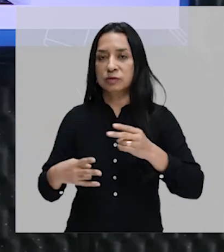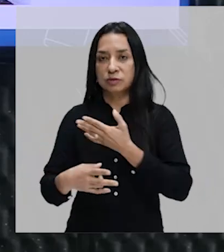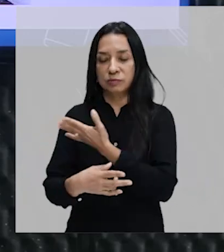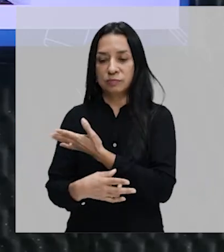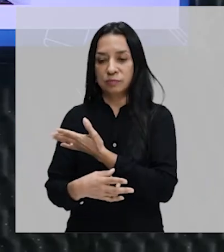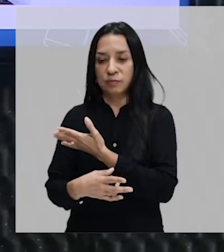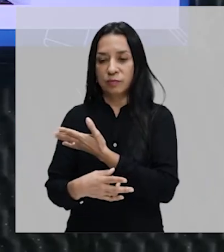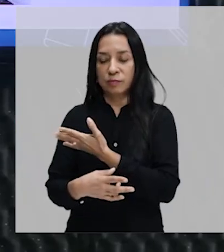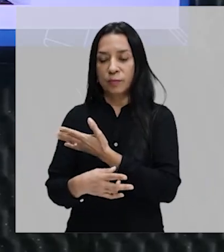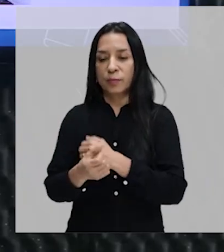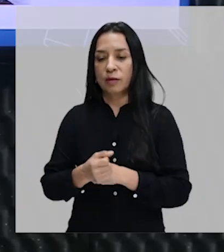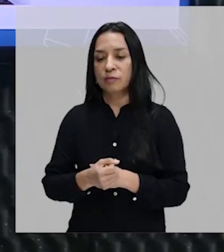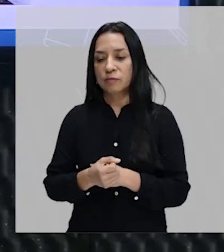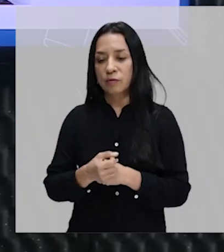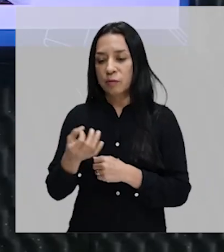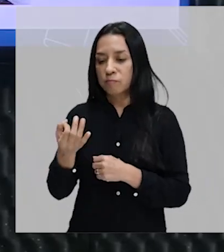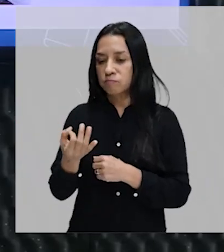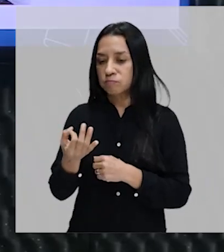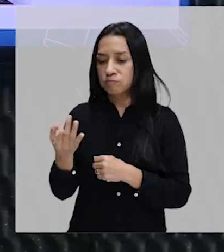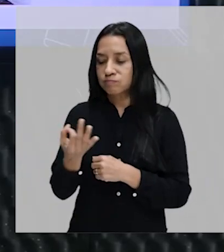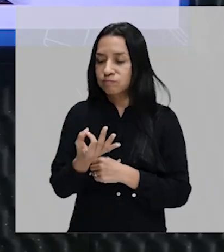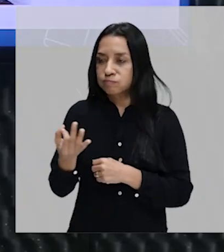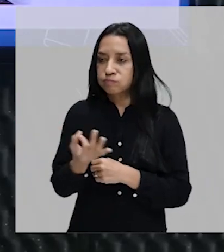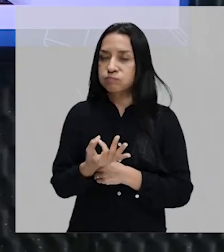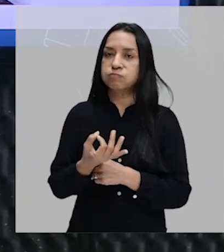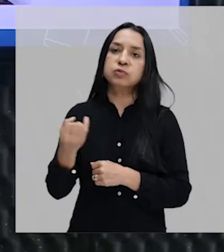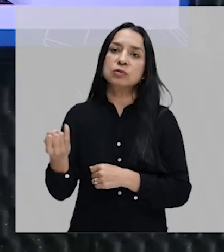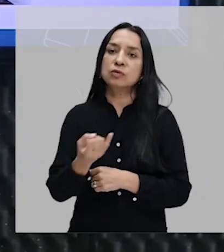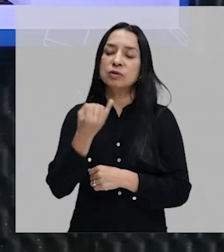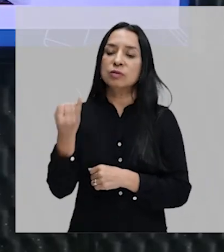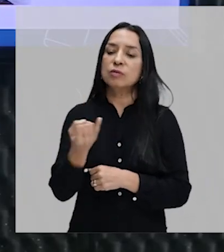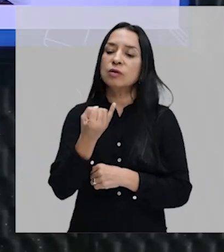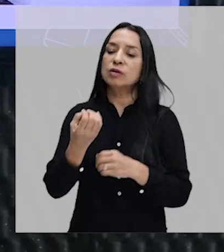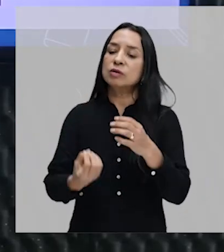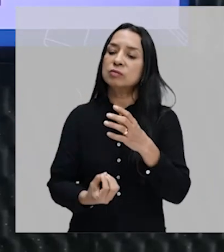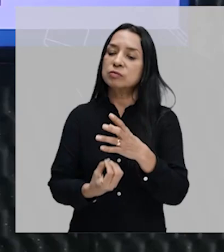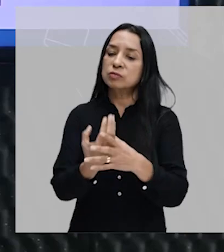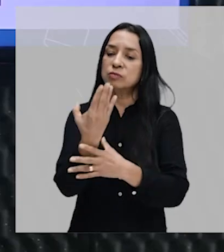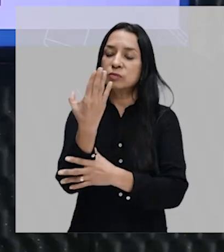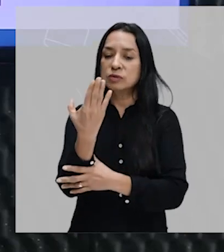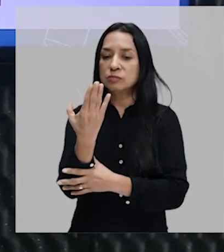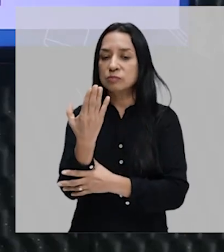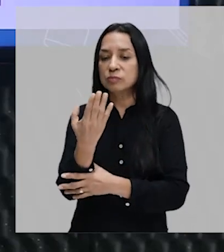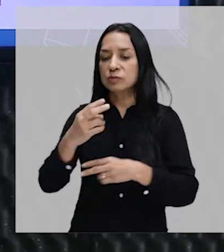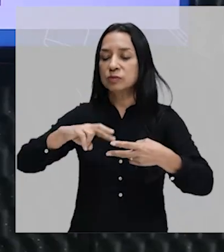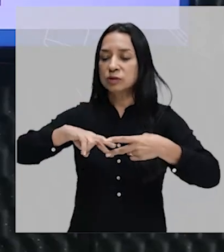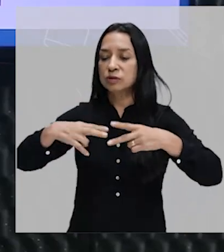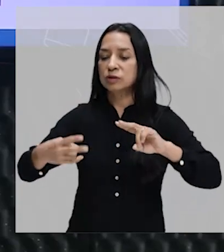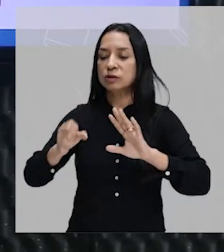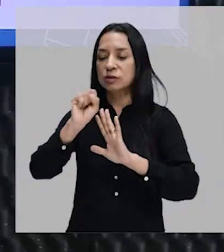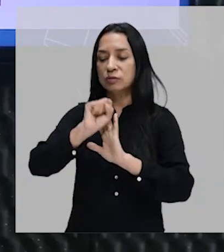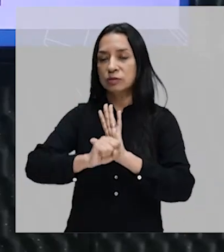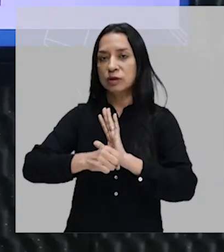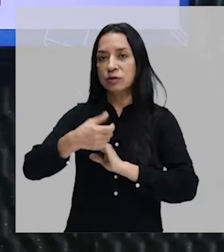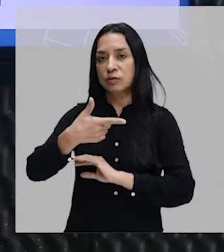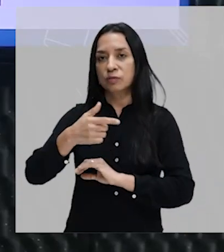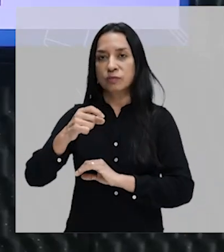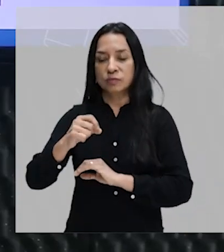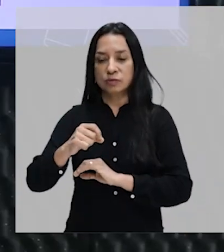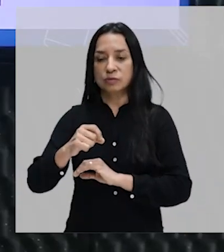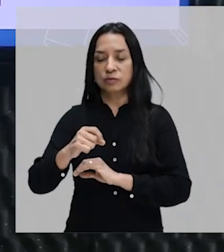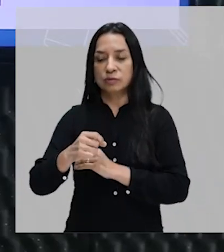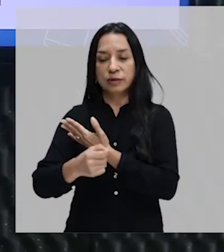foi sensacional, tá? Foi muito importante para o advento da genética no século XX. Inclusive, ele é considerado o pai da genética.